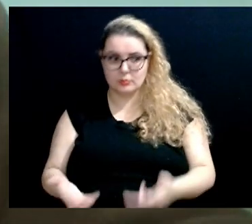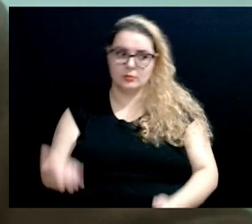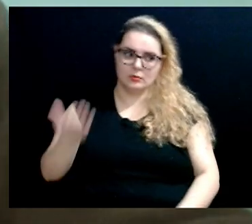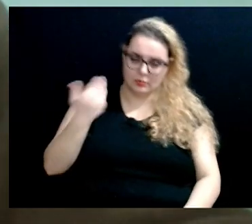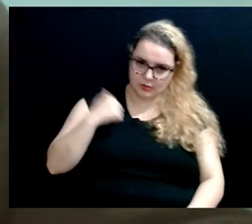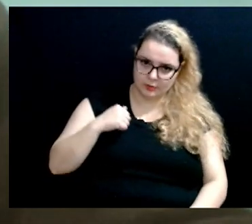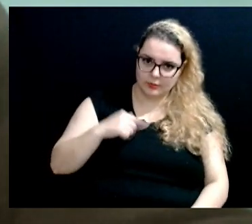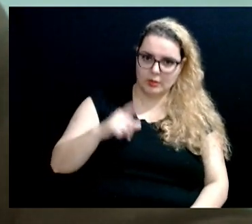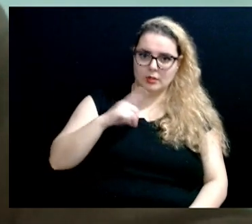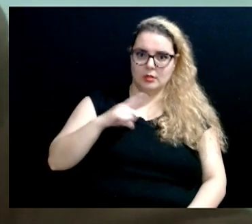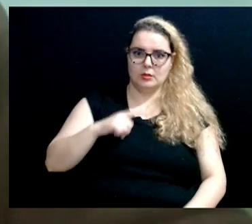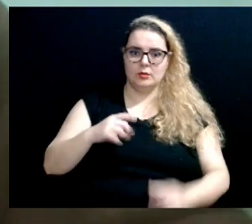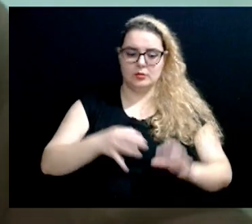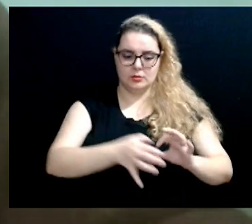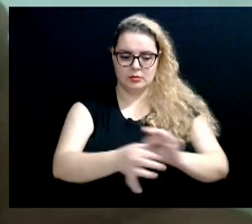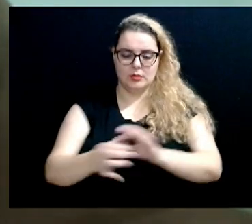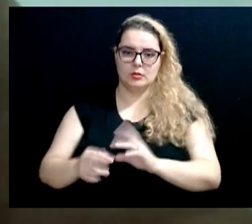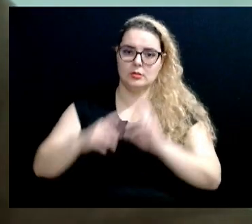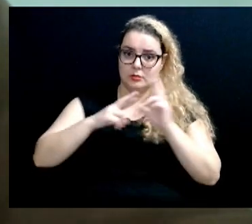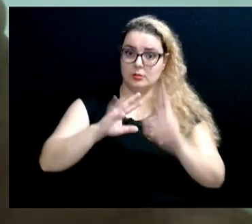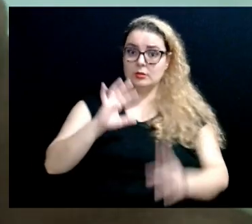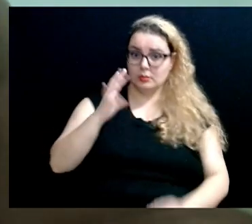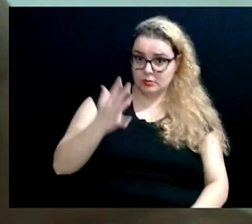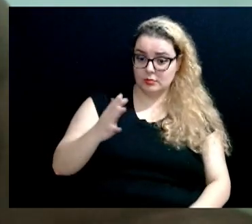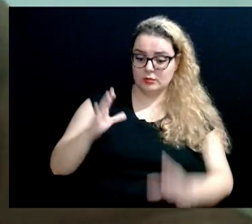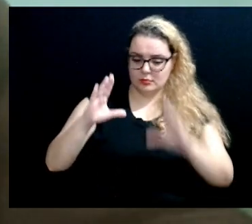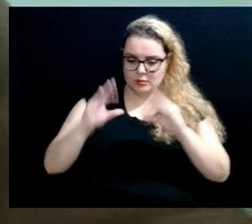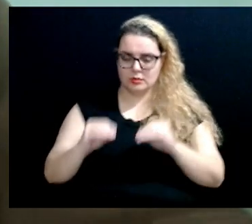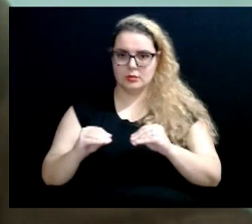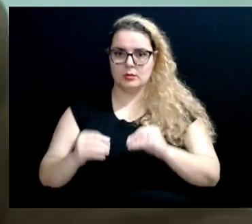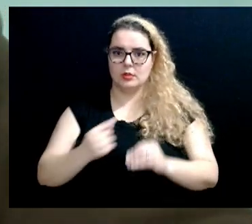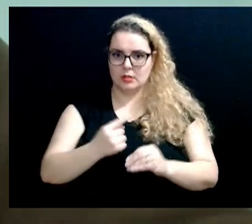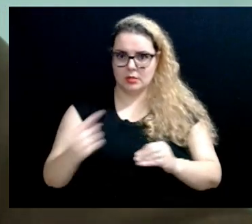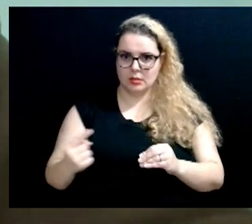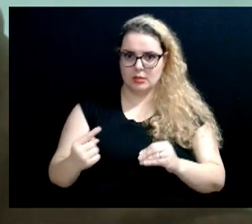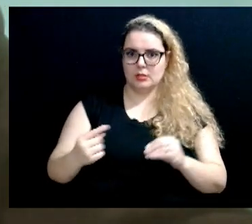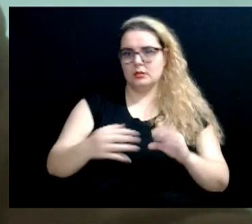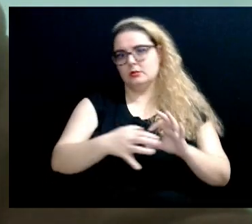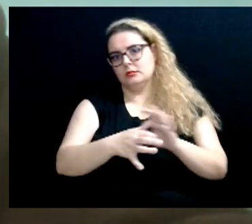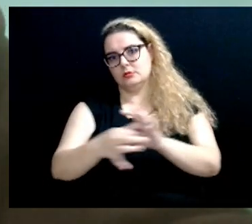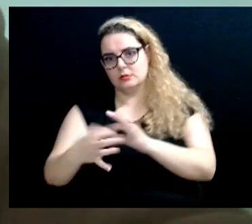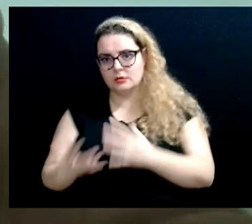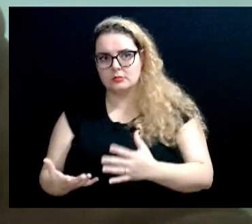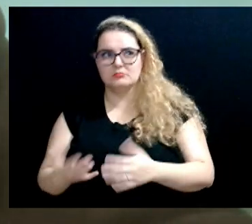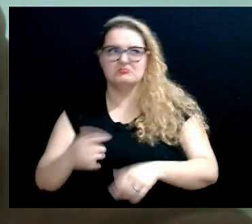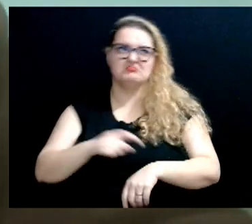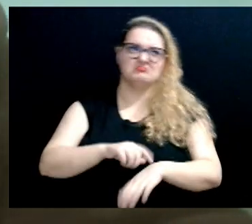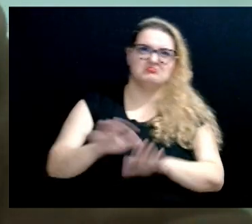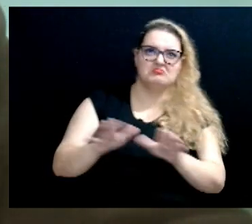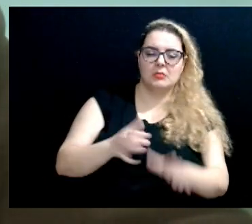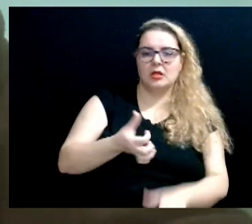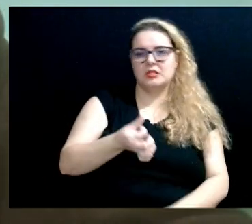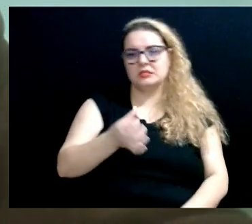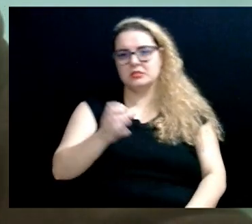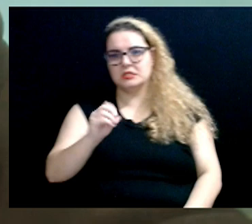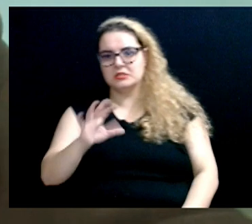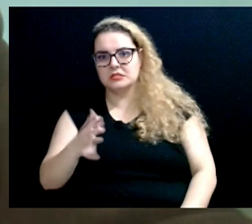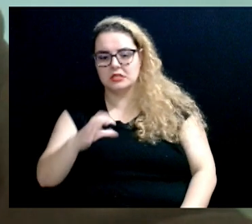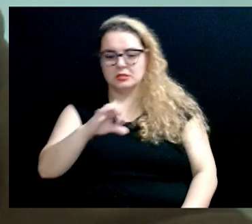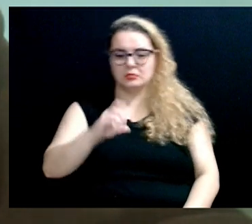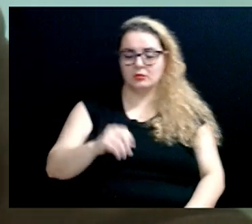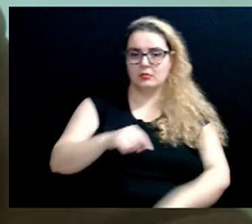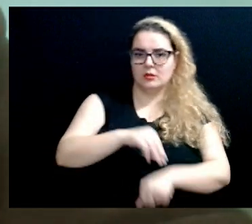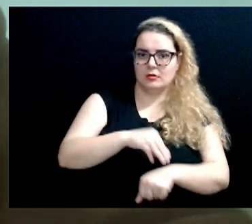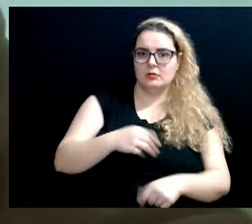de sono que vão acontecer numa noite. Cada ciclo de sono vai durar de 60 a 90 minutos. E cada ciclo de sono ele